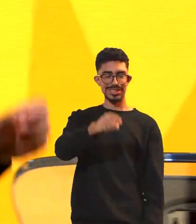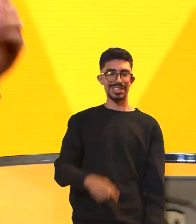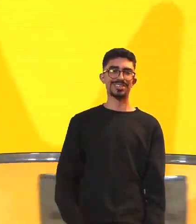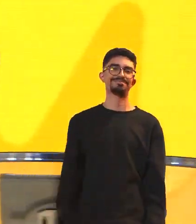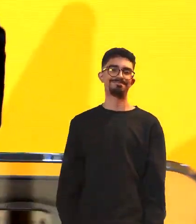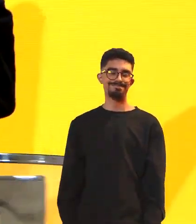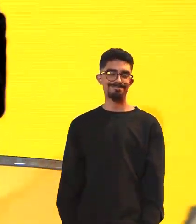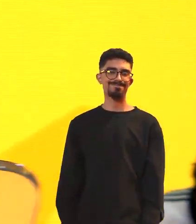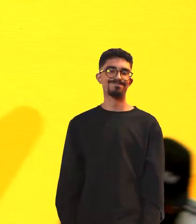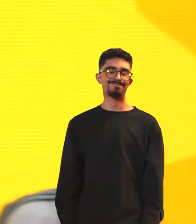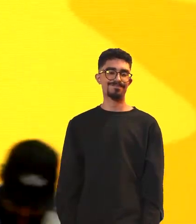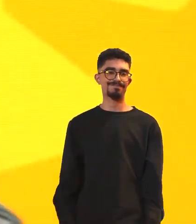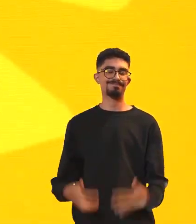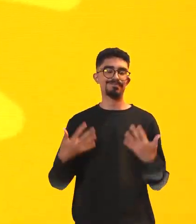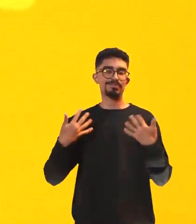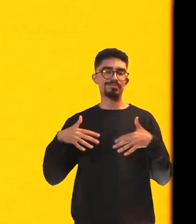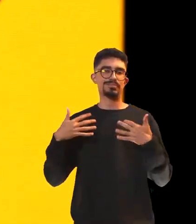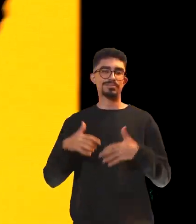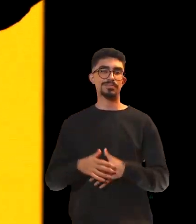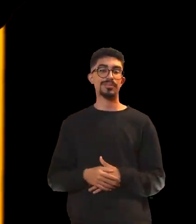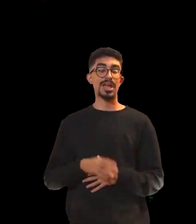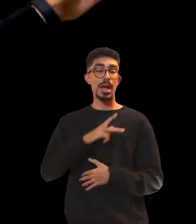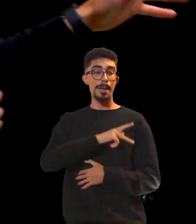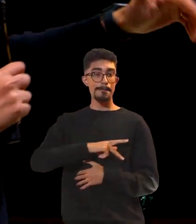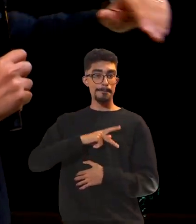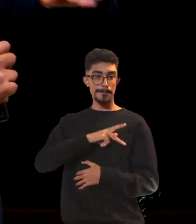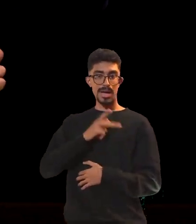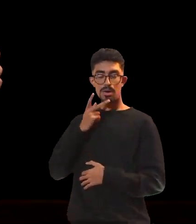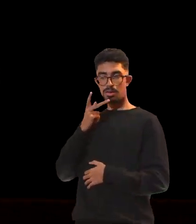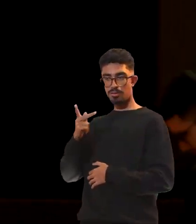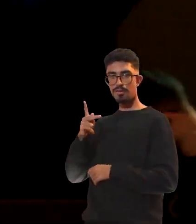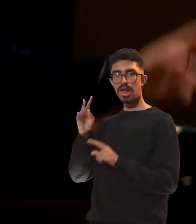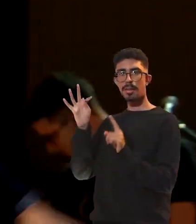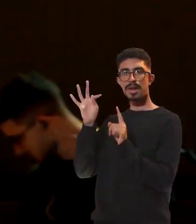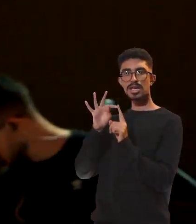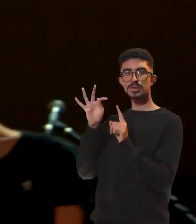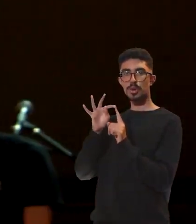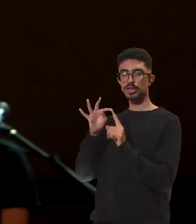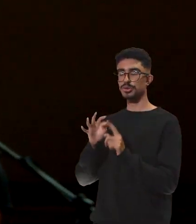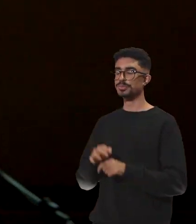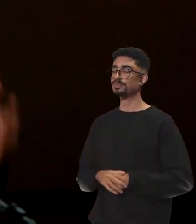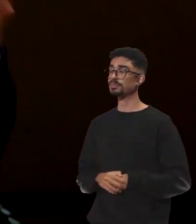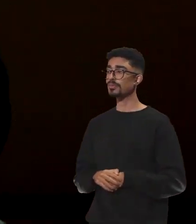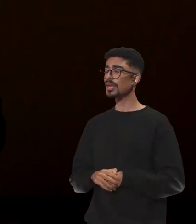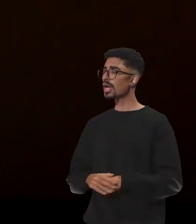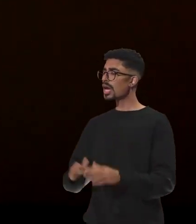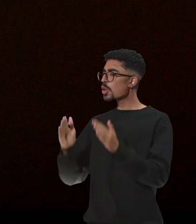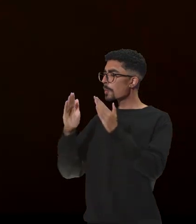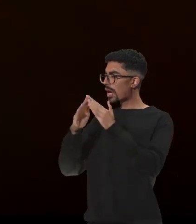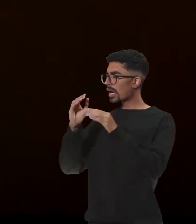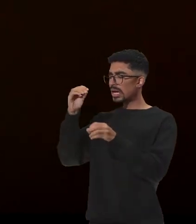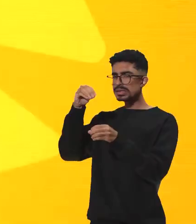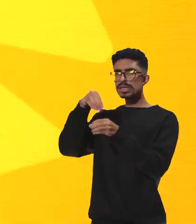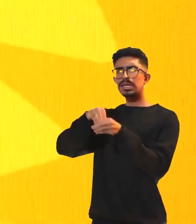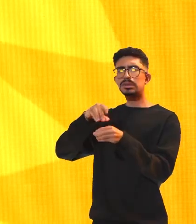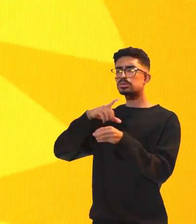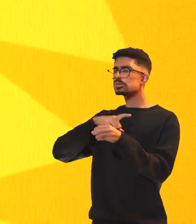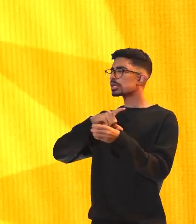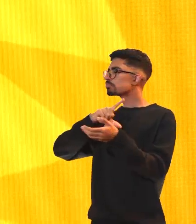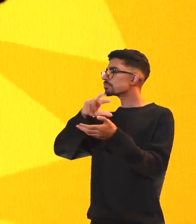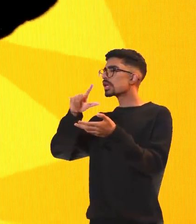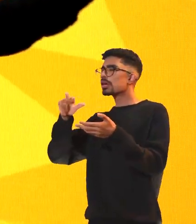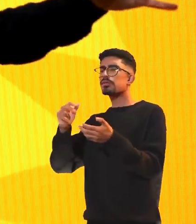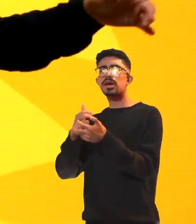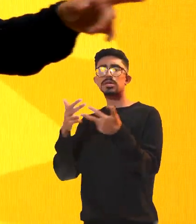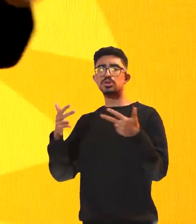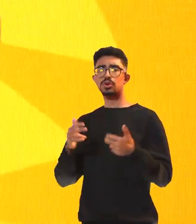que Paulo fala para Timóteo. Ele fala assim, olha, numa casa existem vários utensílios. Ele usa essa analogia. Uns são para o